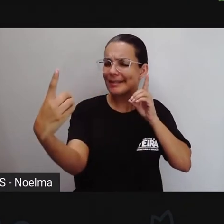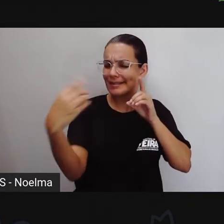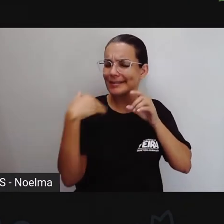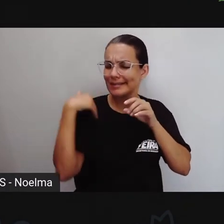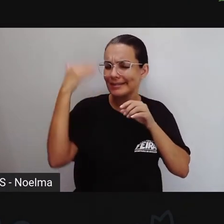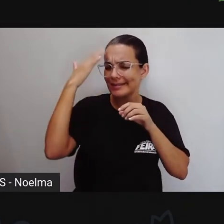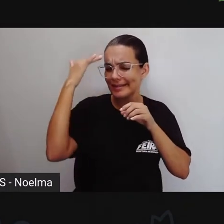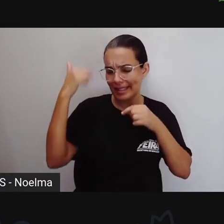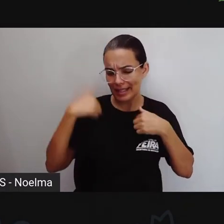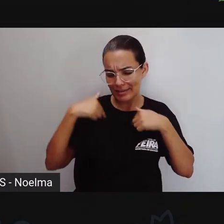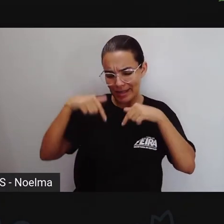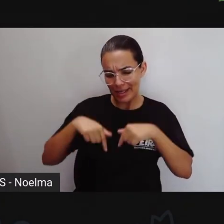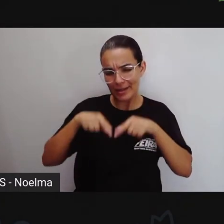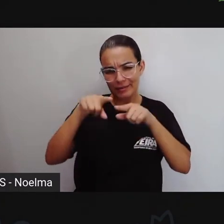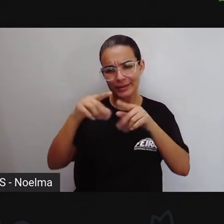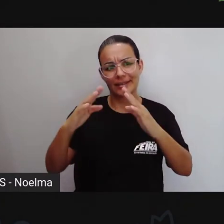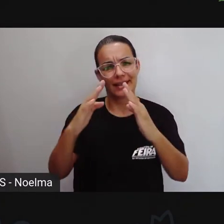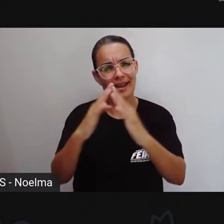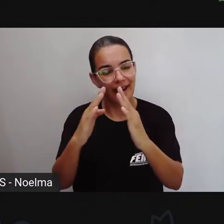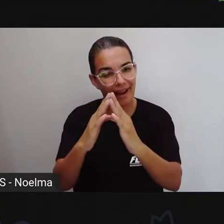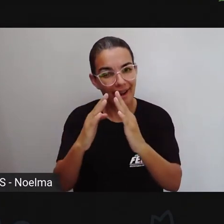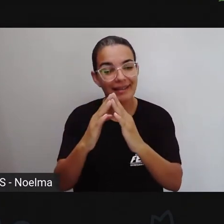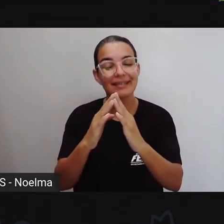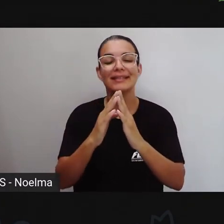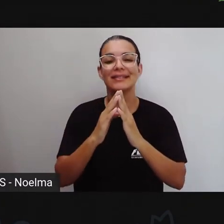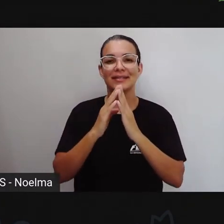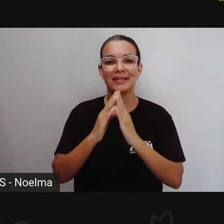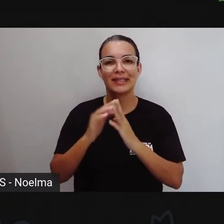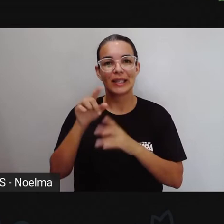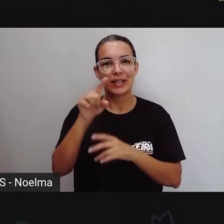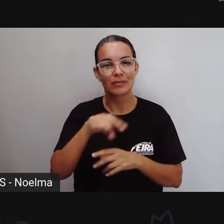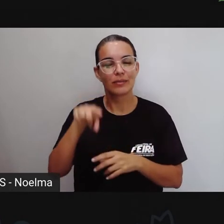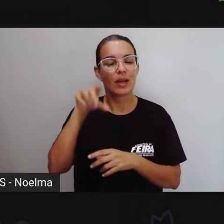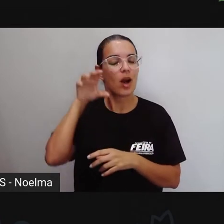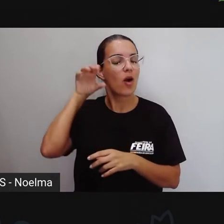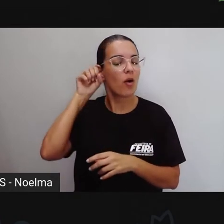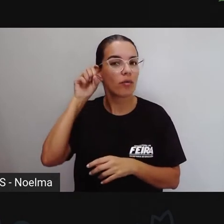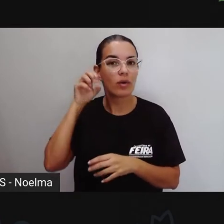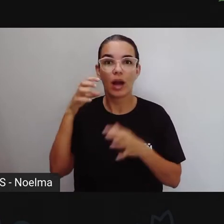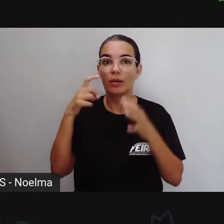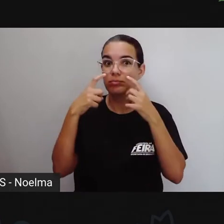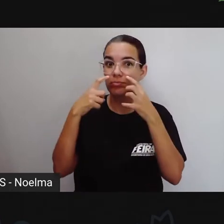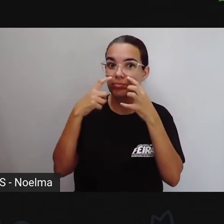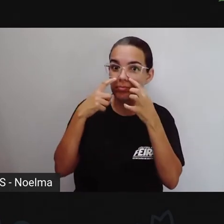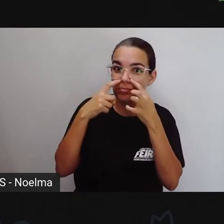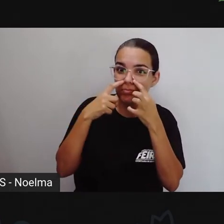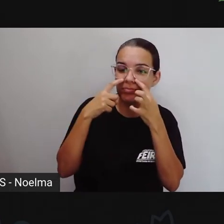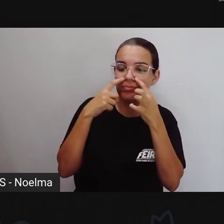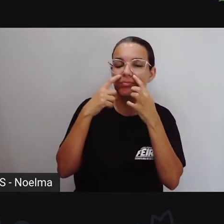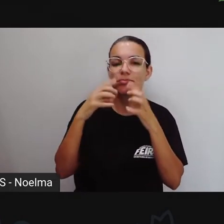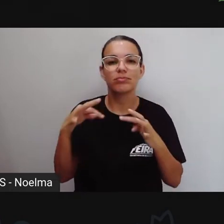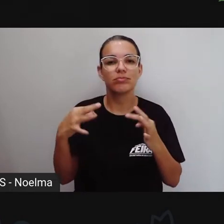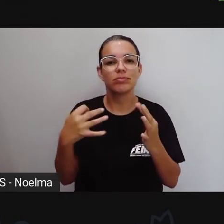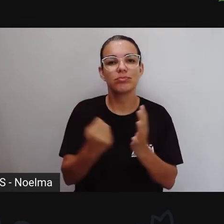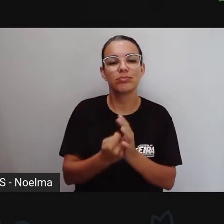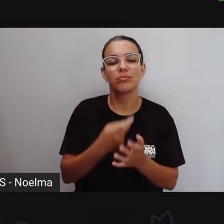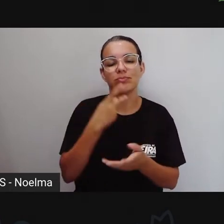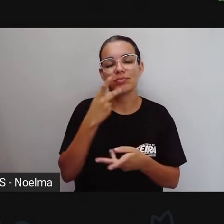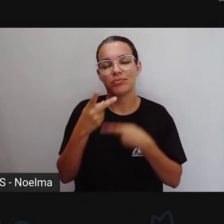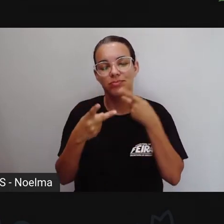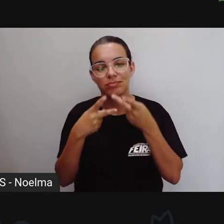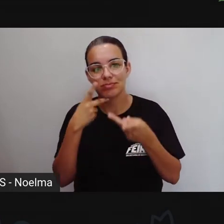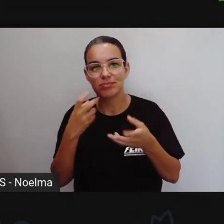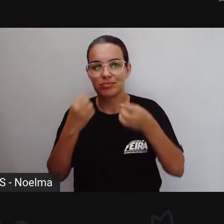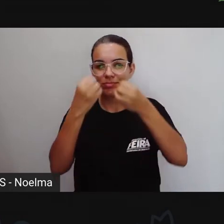aí do espaço da escola, mas aí da casa de vocês, ouvindo, atentos, não é? Ao que a Pró está falando, ao que a Pró